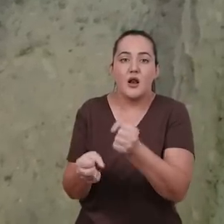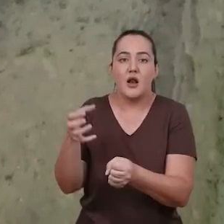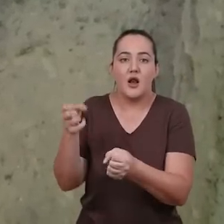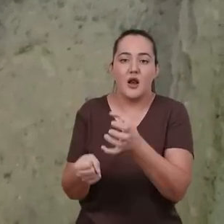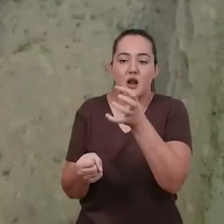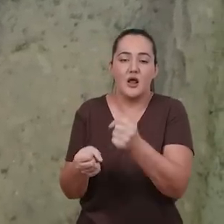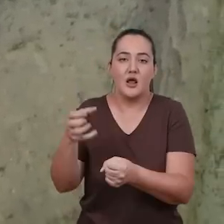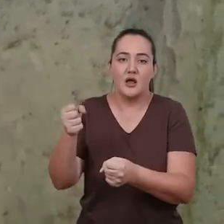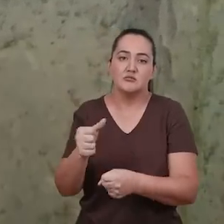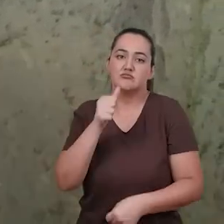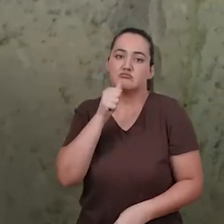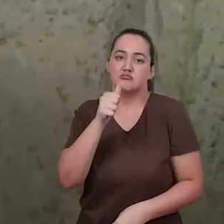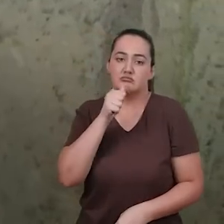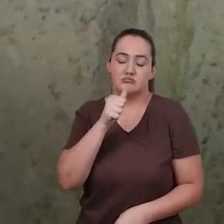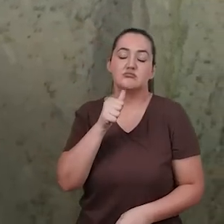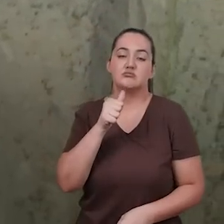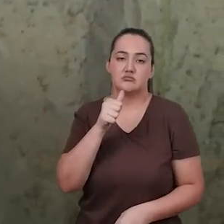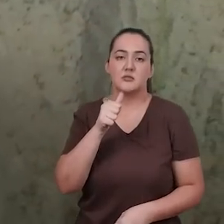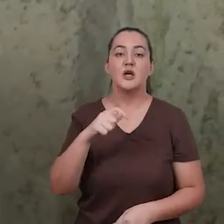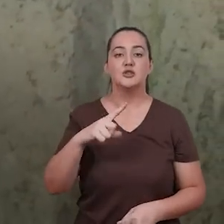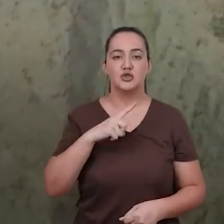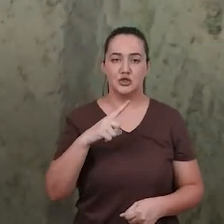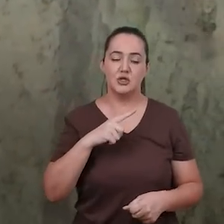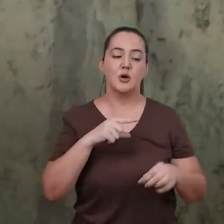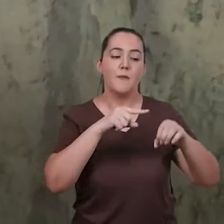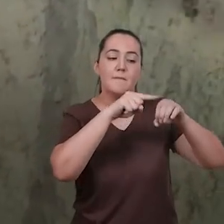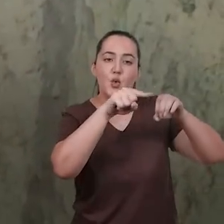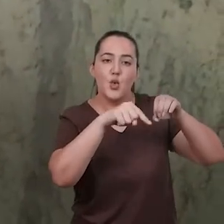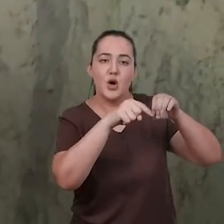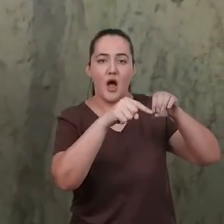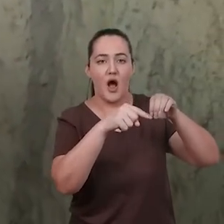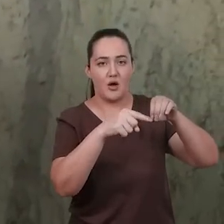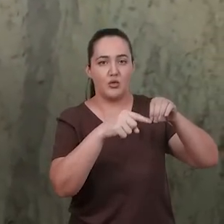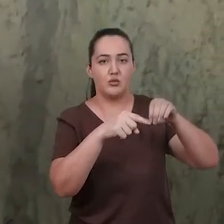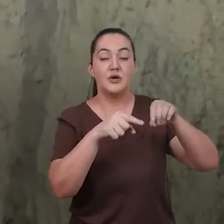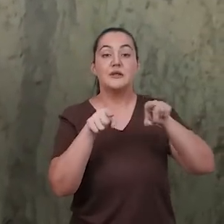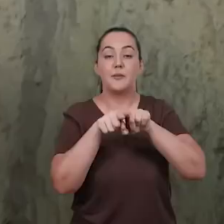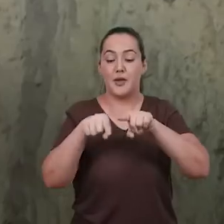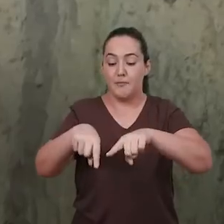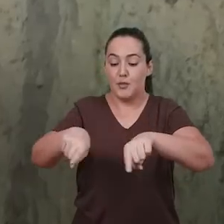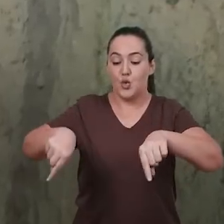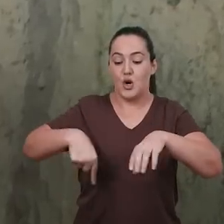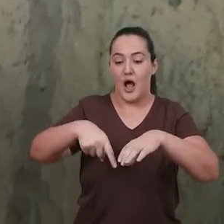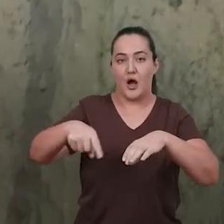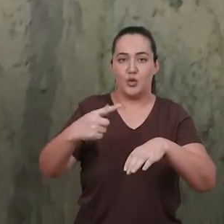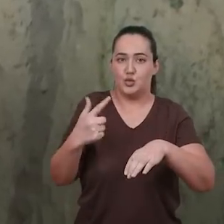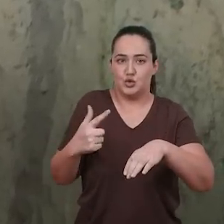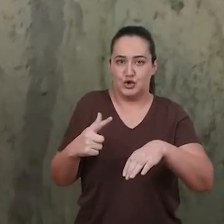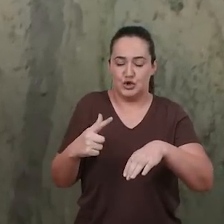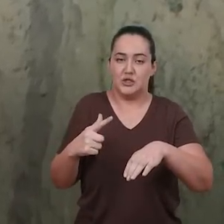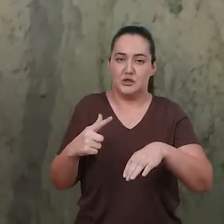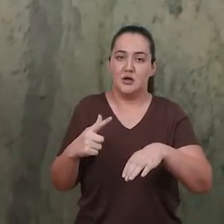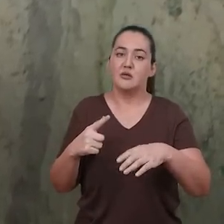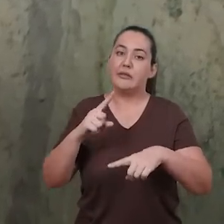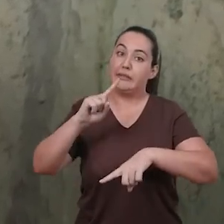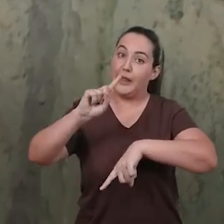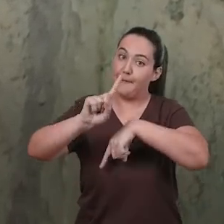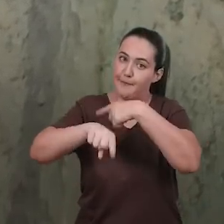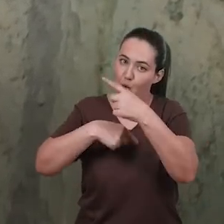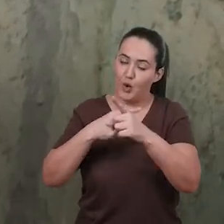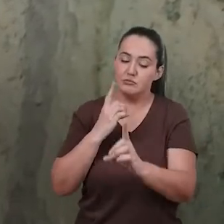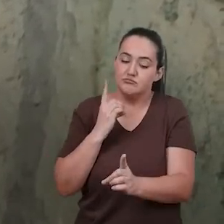leite desse animal para sobreviver. É lógico que esse buraco aqui não existia. Esse buraco que está aqui no meu pé, ele foi